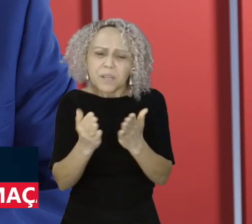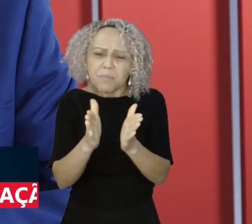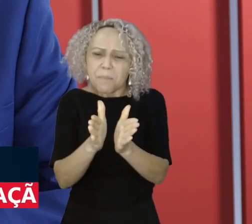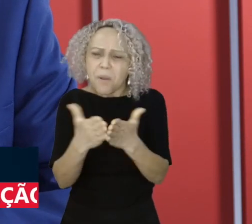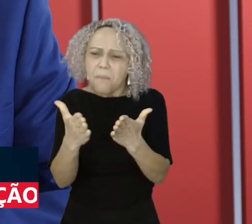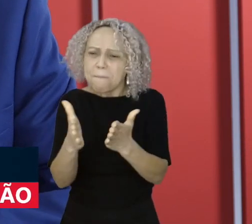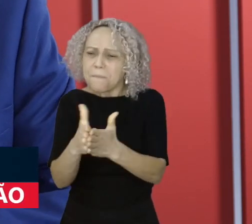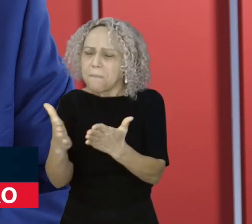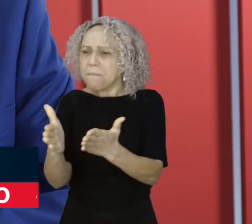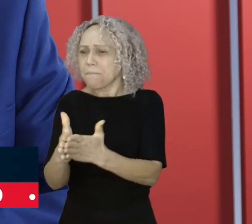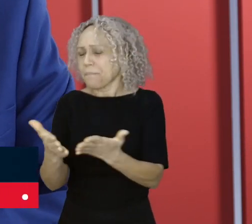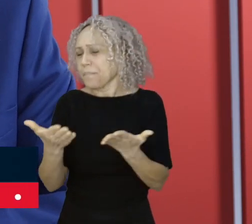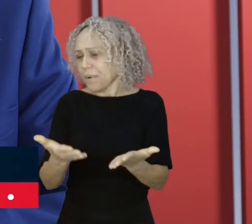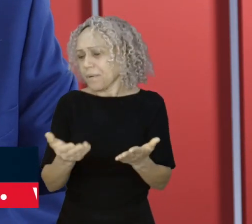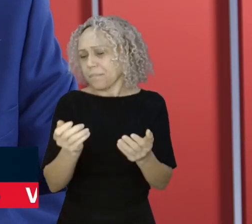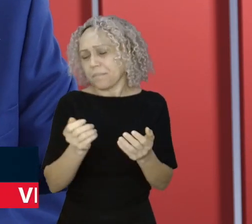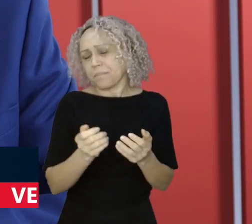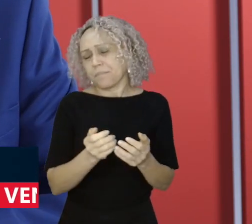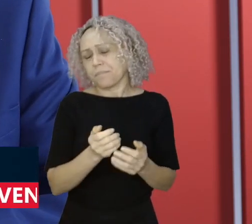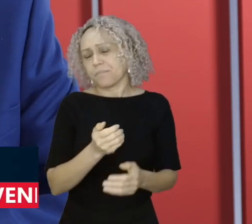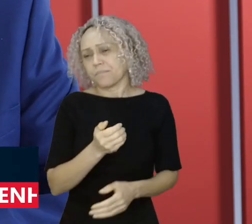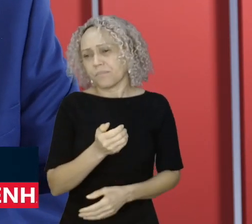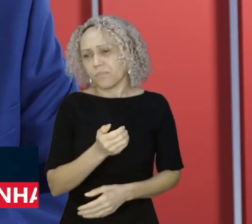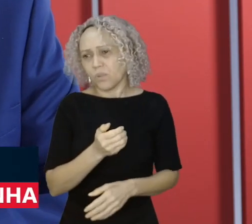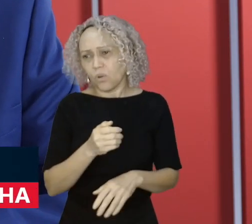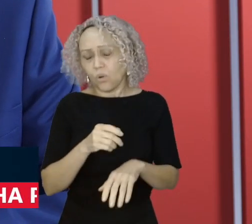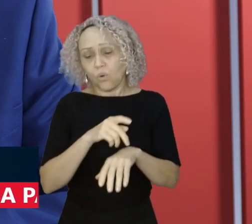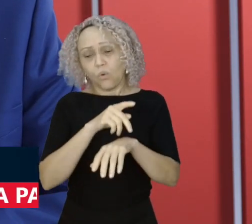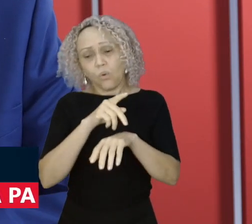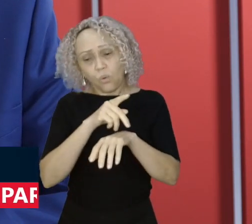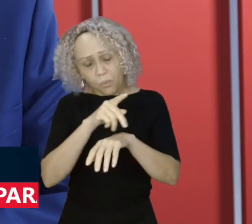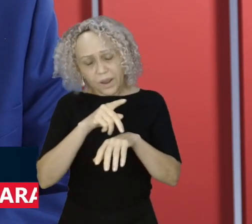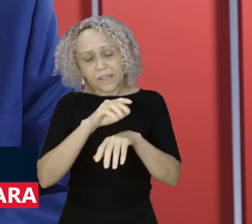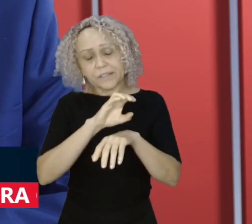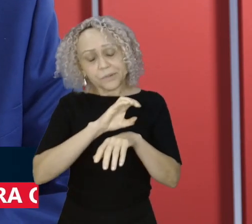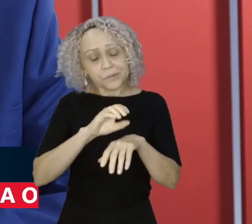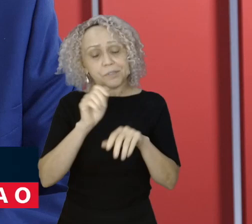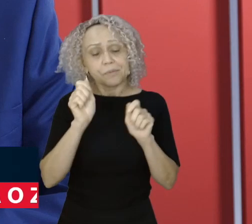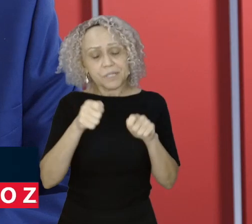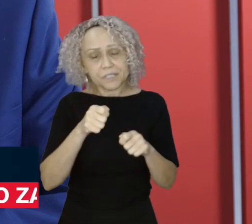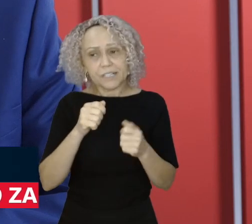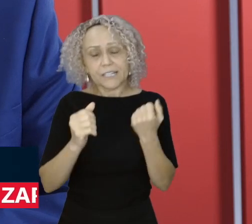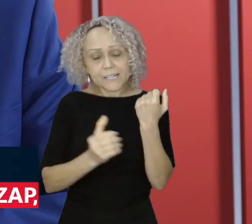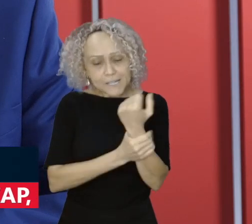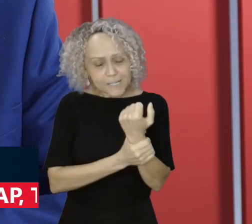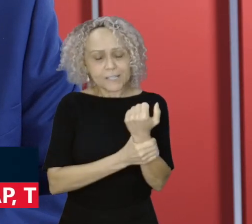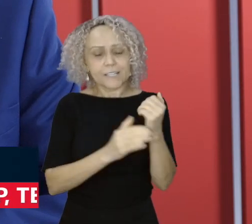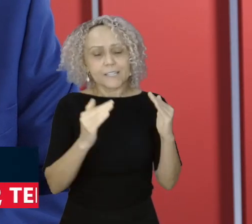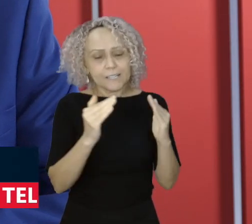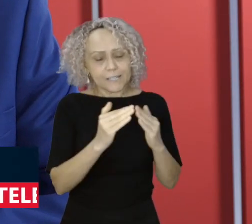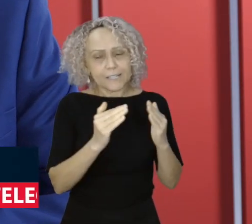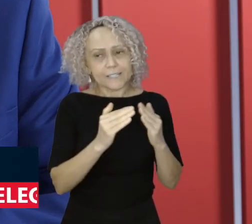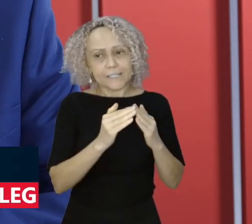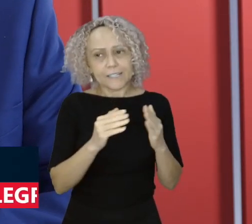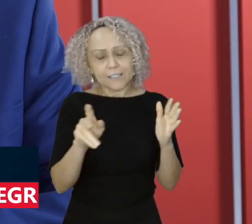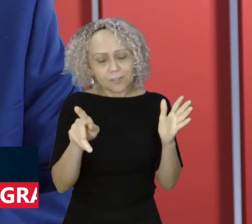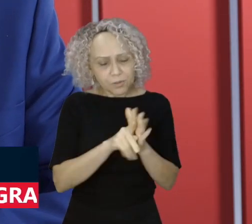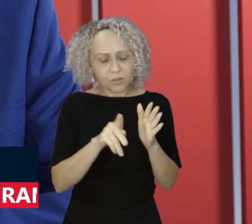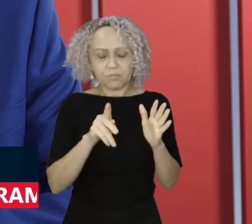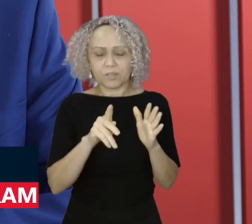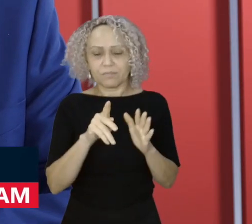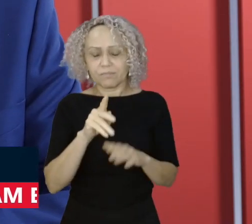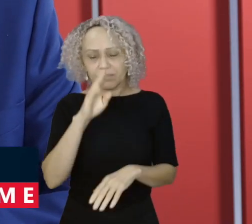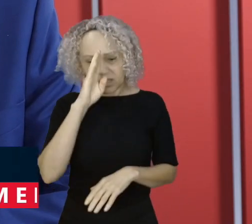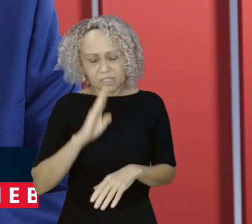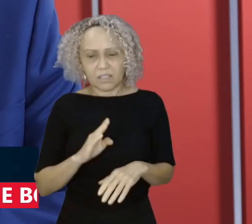alguns grupos de famílias brasileiras, isso é tirar o pão, o leite da mesa dos seus filhos. E aí